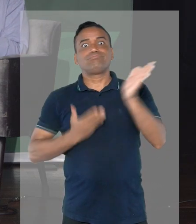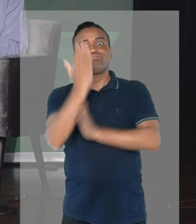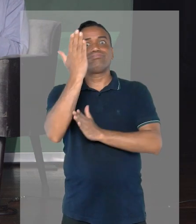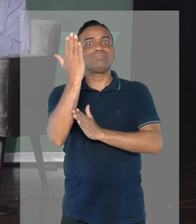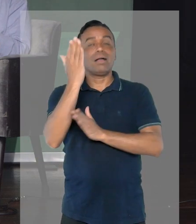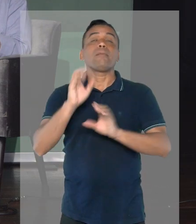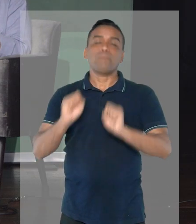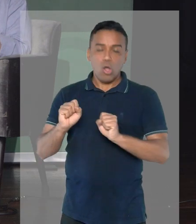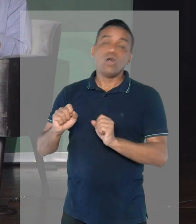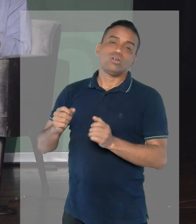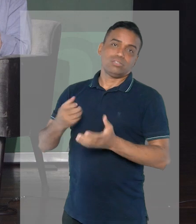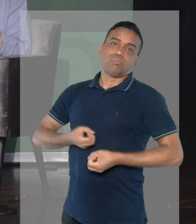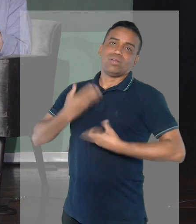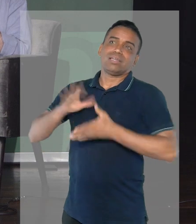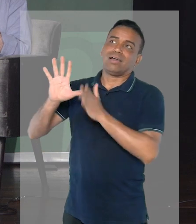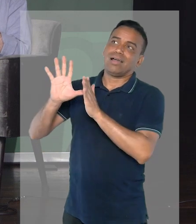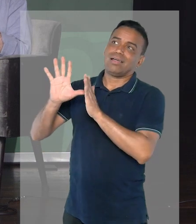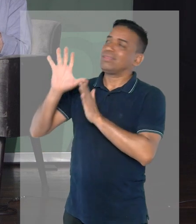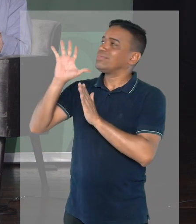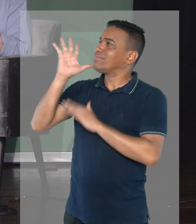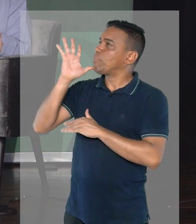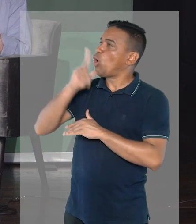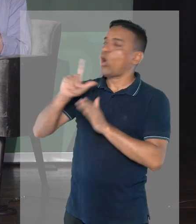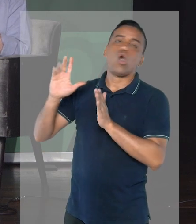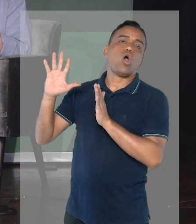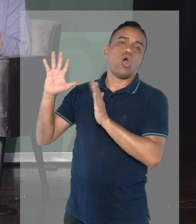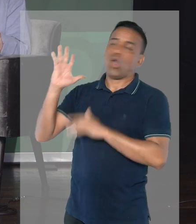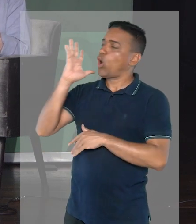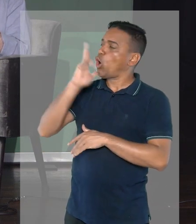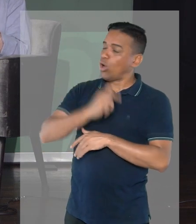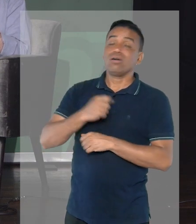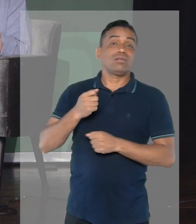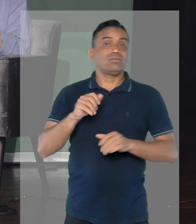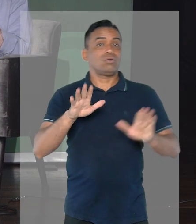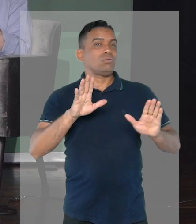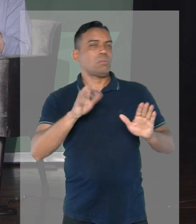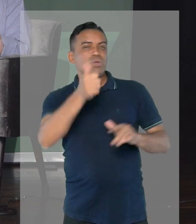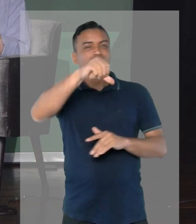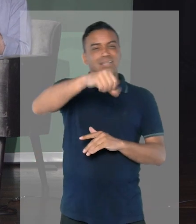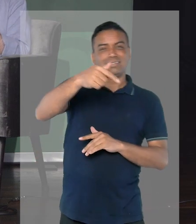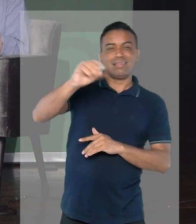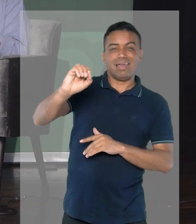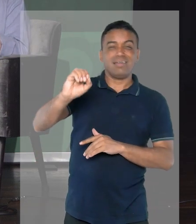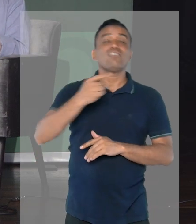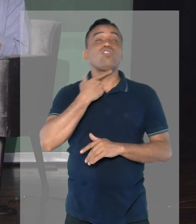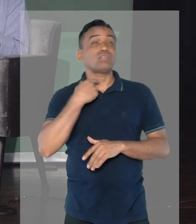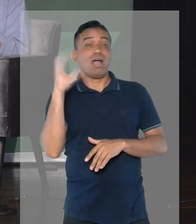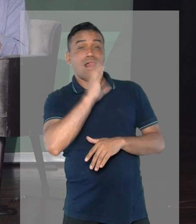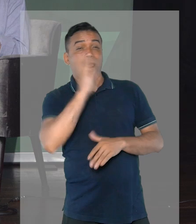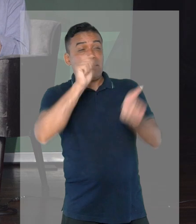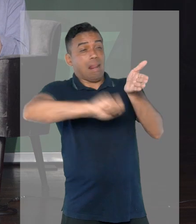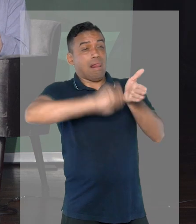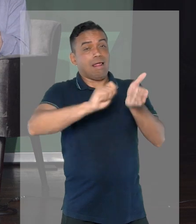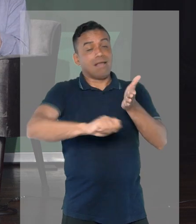poesia pode demorar, sabe? Acho que a gente vem... A geração dos anos 70 tem isso muito do desbunde, de fazer muito rápido. A